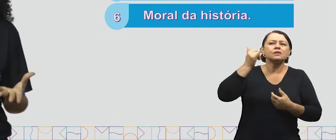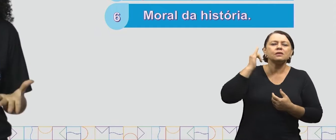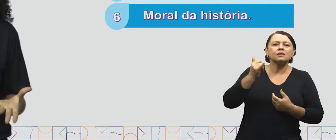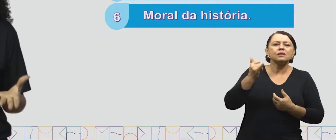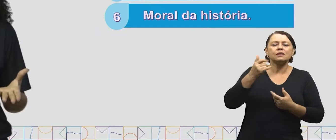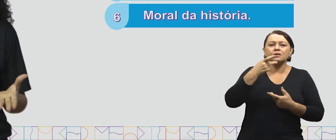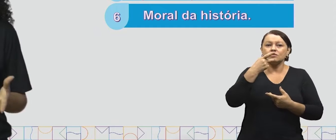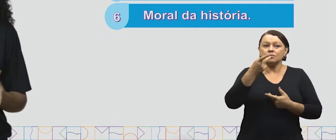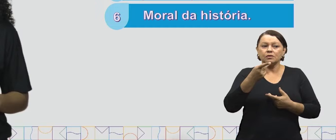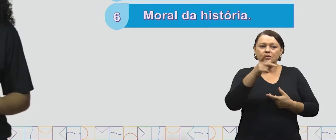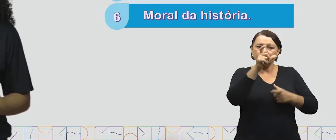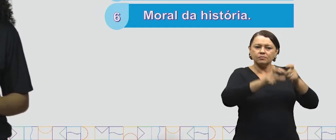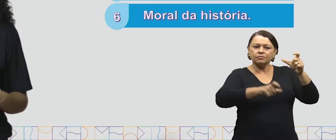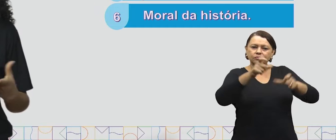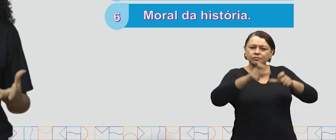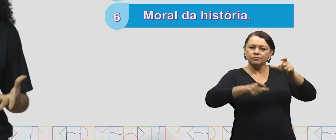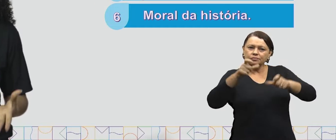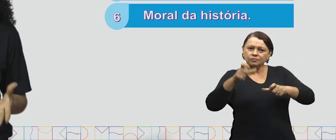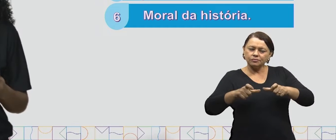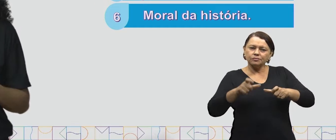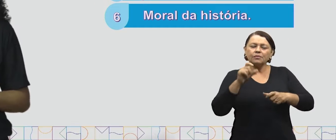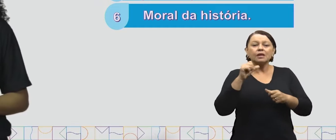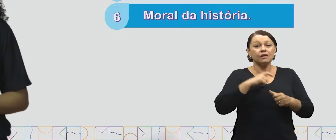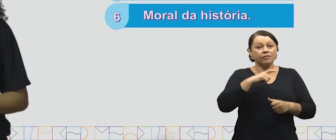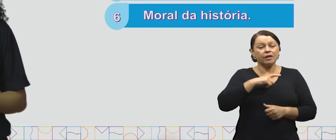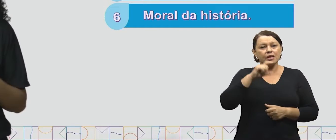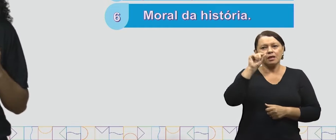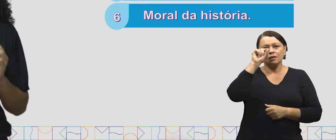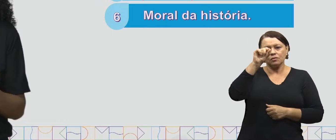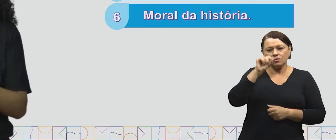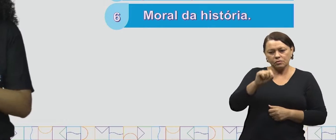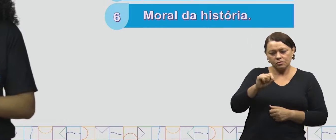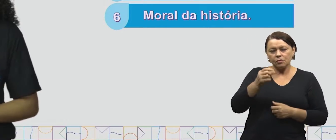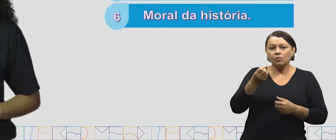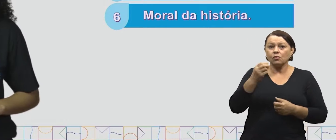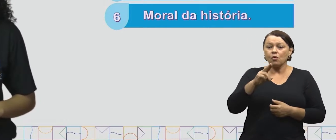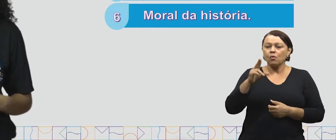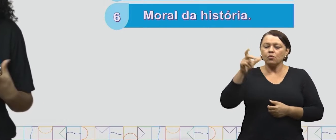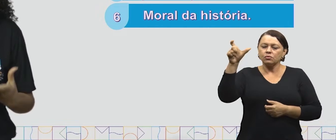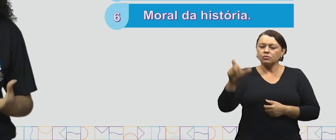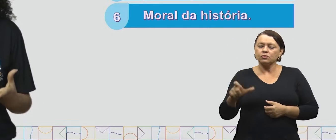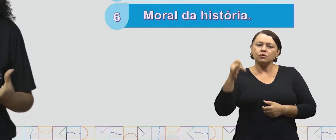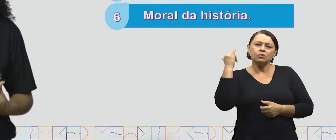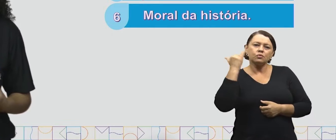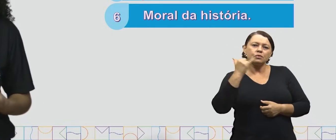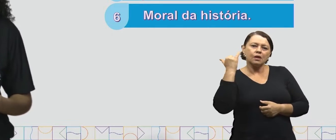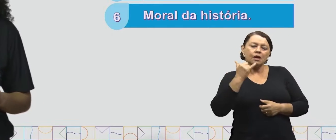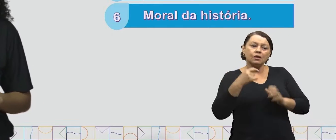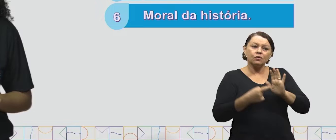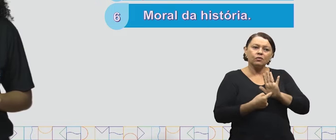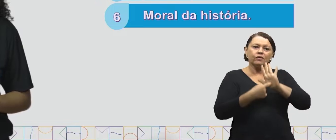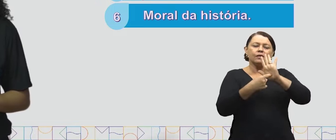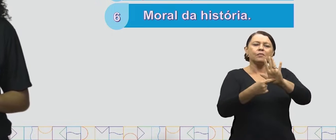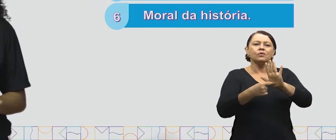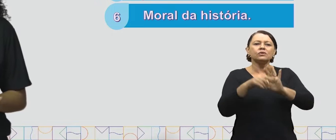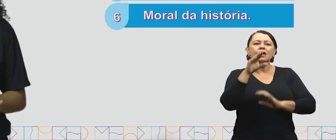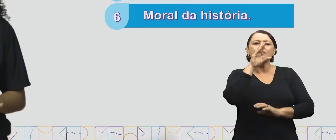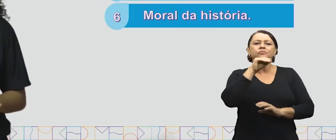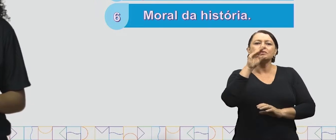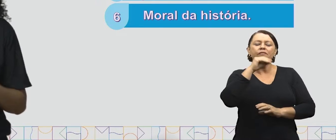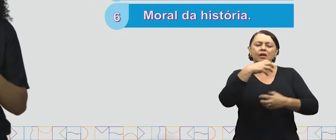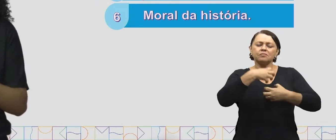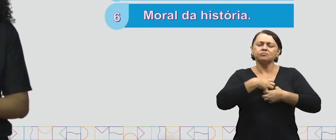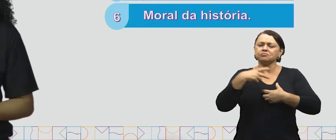fala dos personagens será indicada, com 2 pontos e travessão, ou se o narrador mostrará a fala dos personagens do